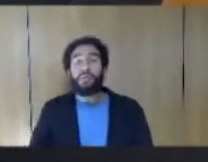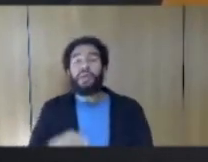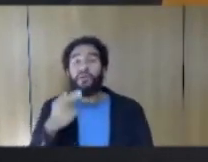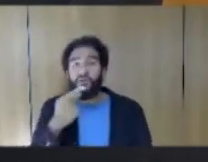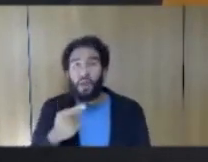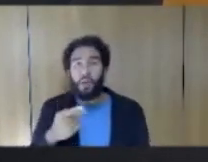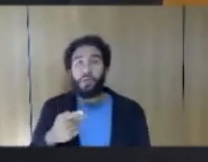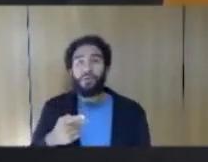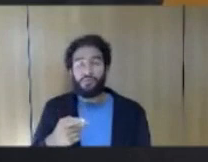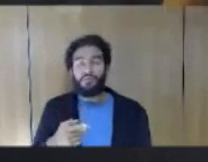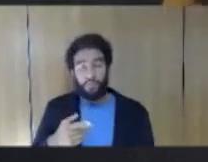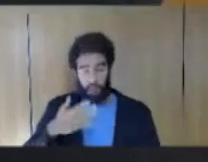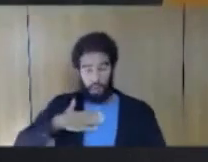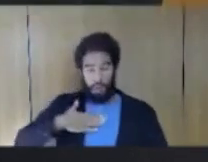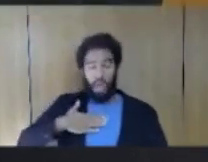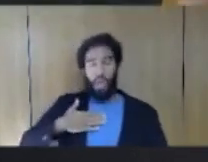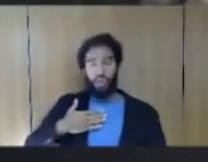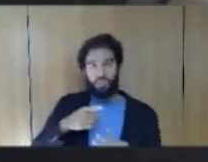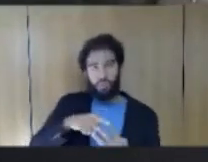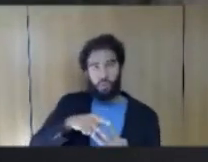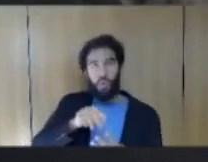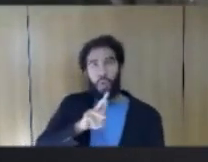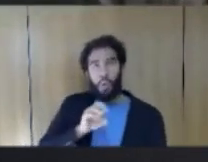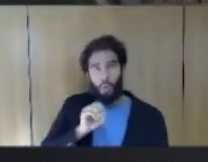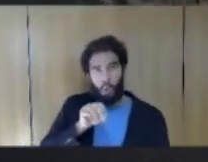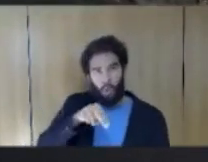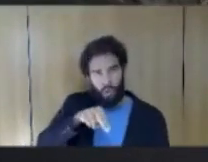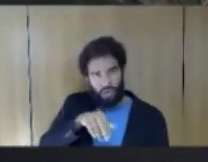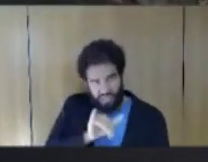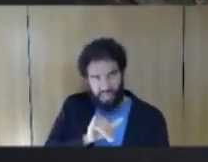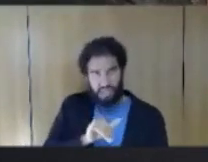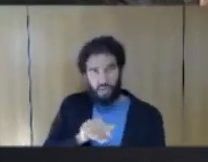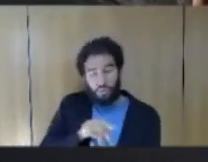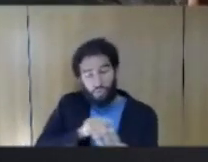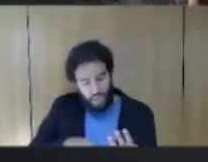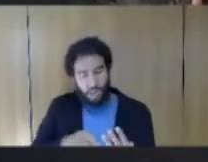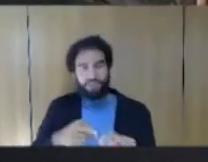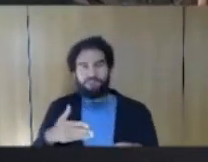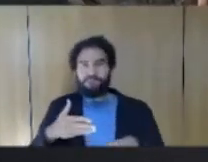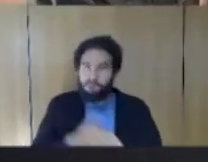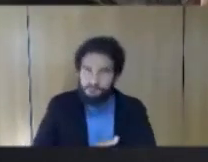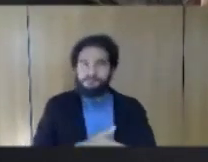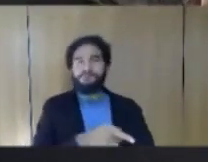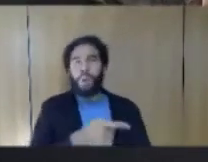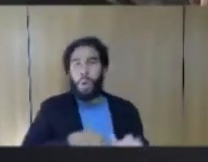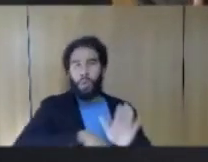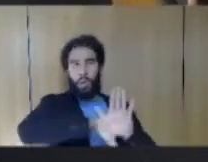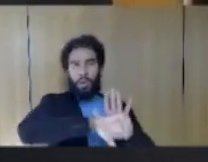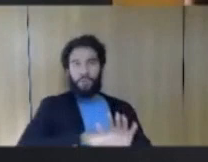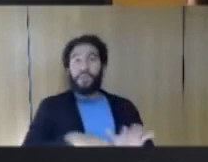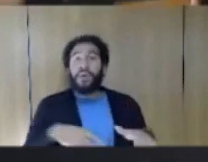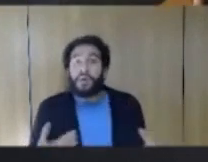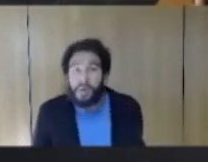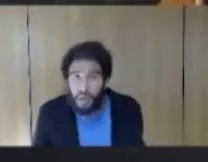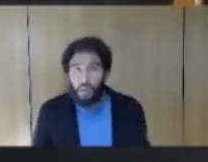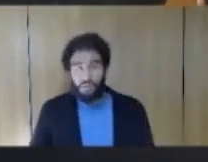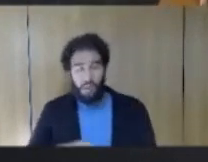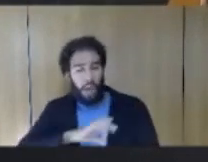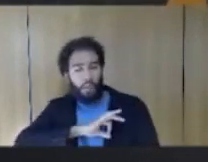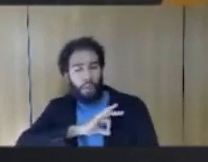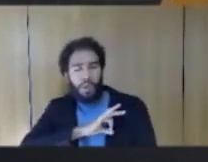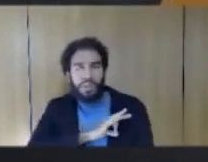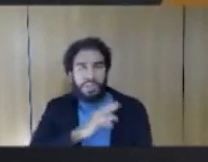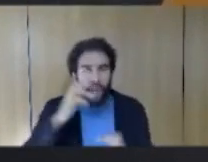dele próprio e do Rony Lessa confessou que isso nós temos sob a ótica da polícia